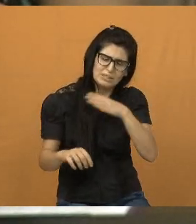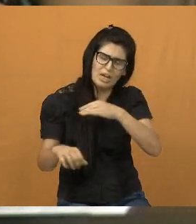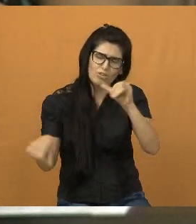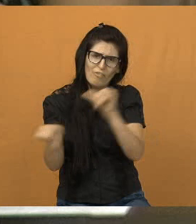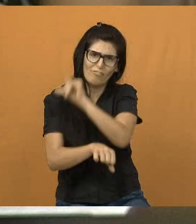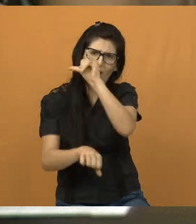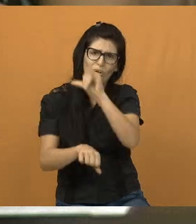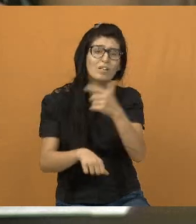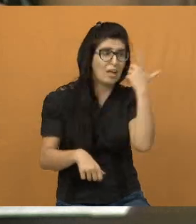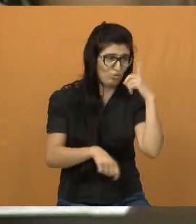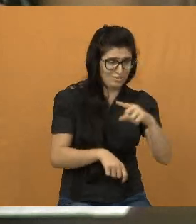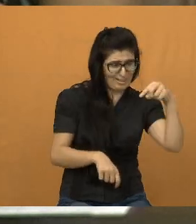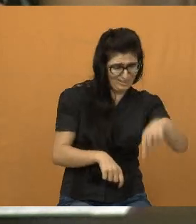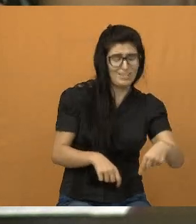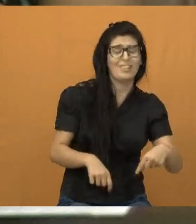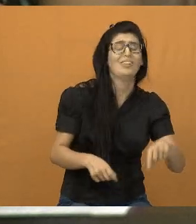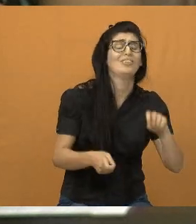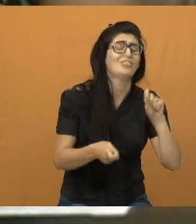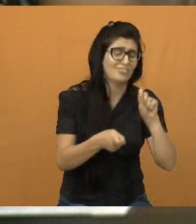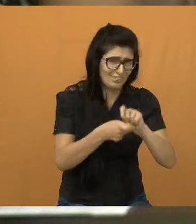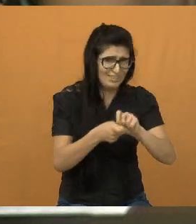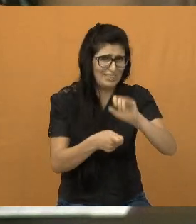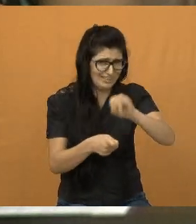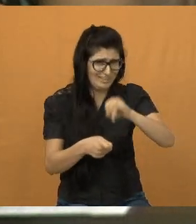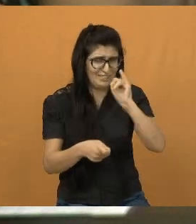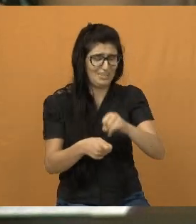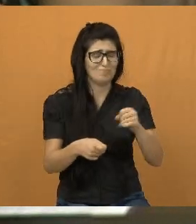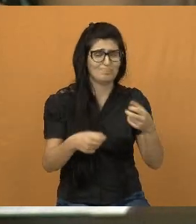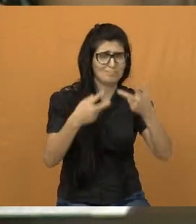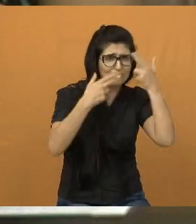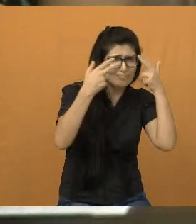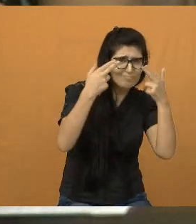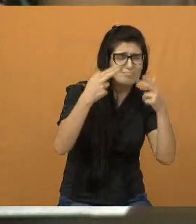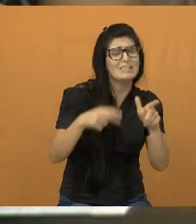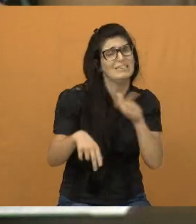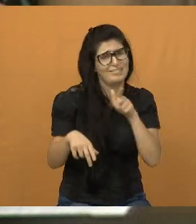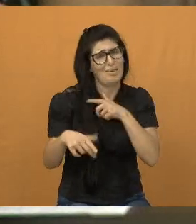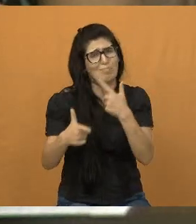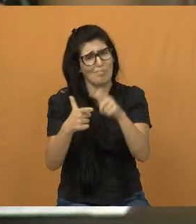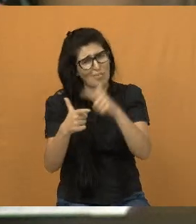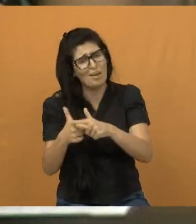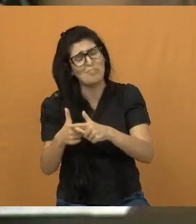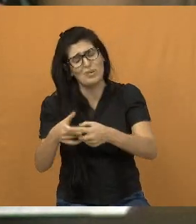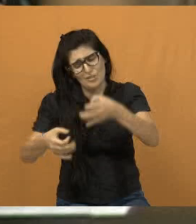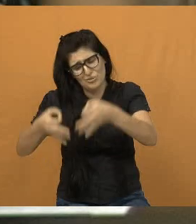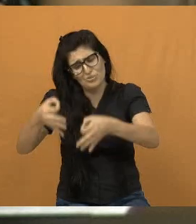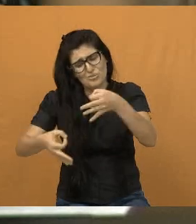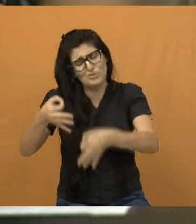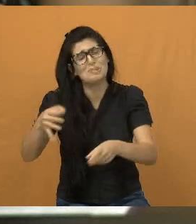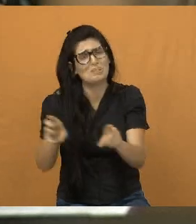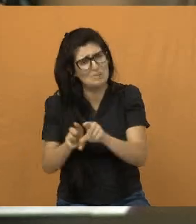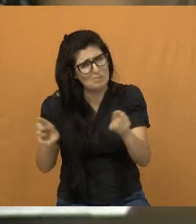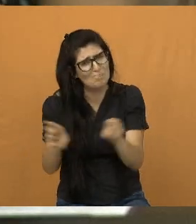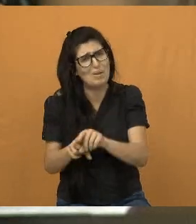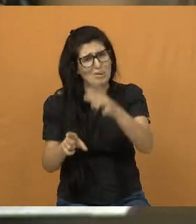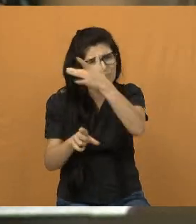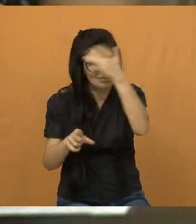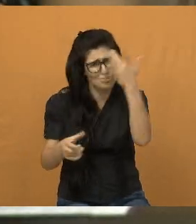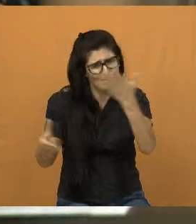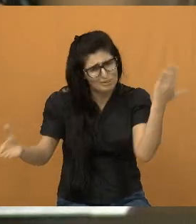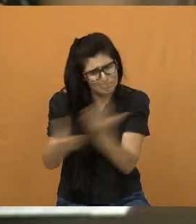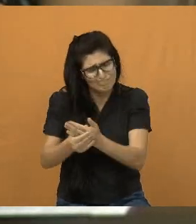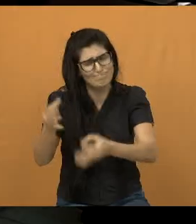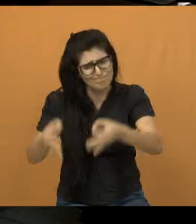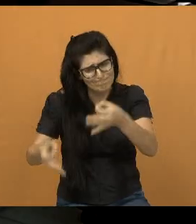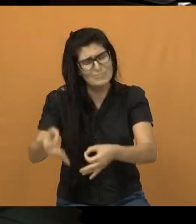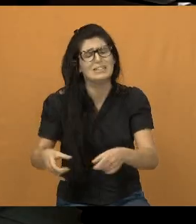um problema enorme, que também causa ordem judicial em valores enormes.